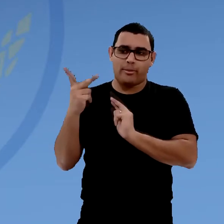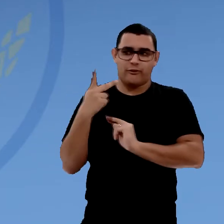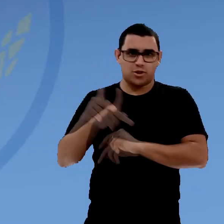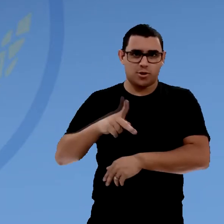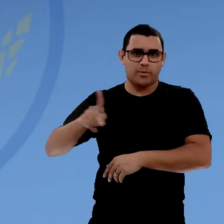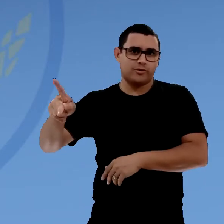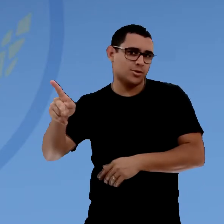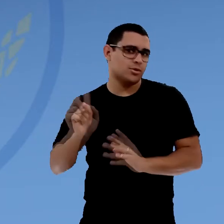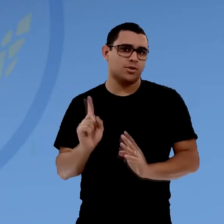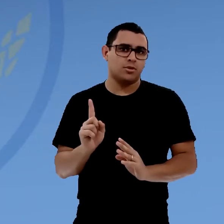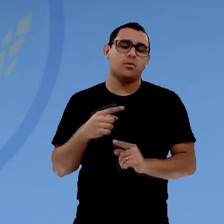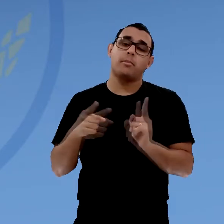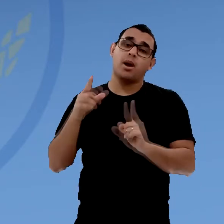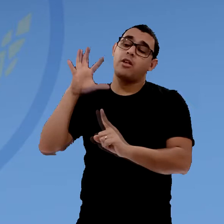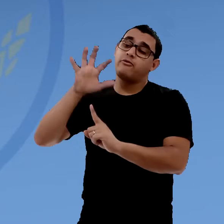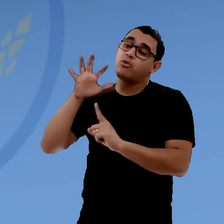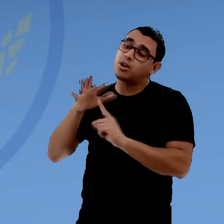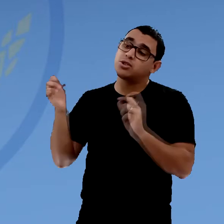não. Mas há a influência.